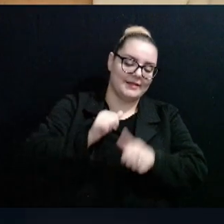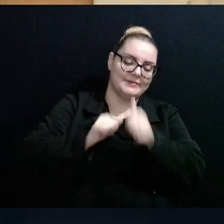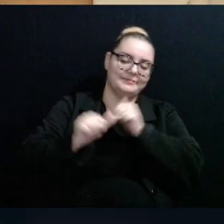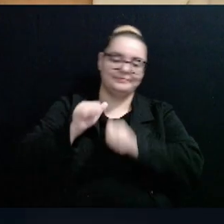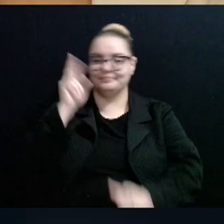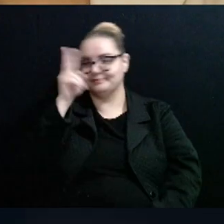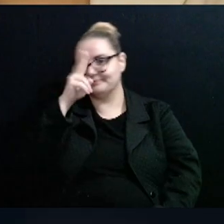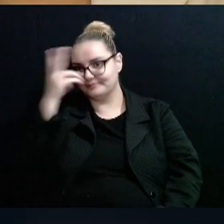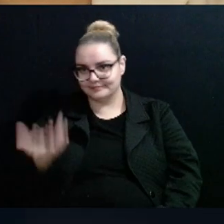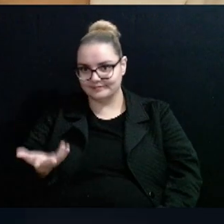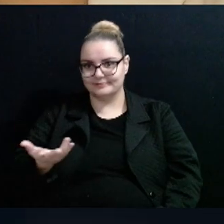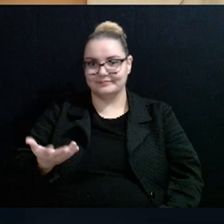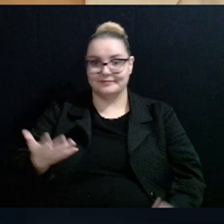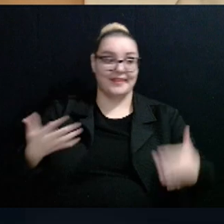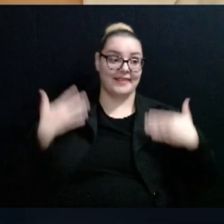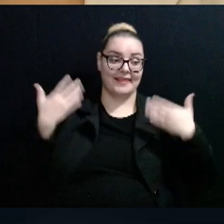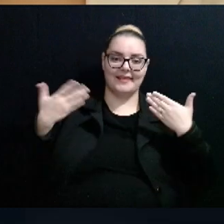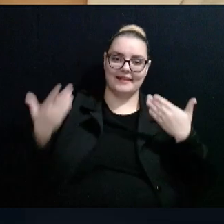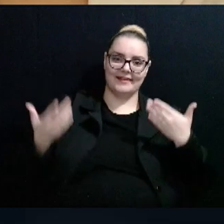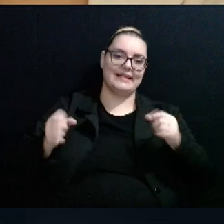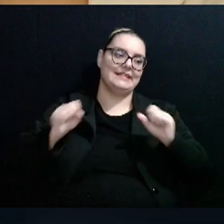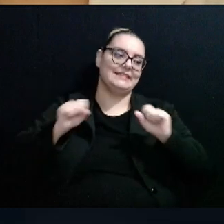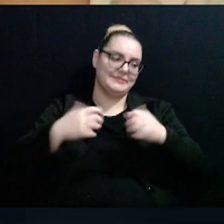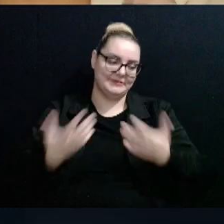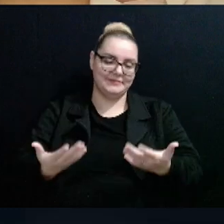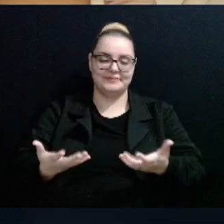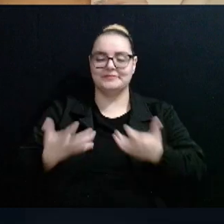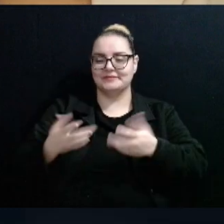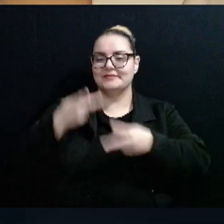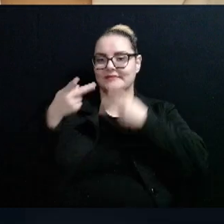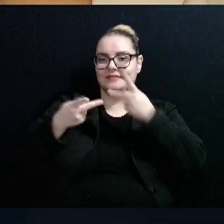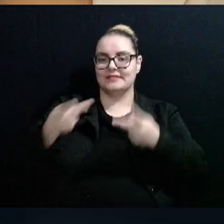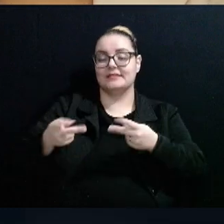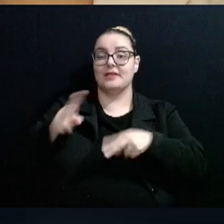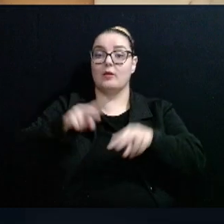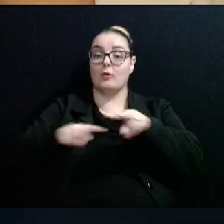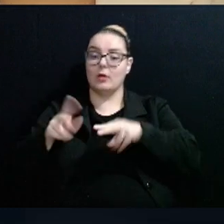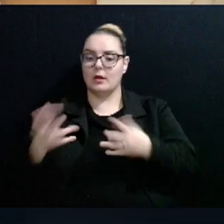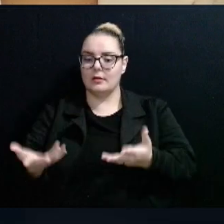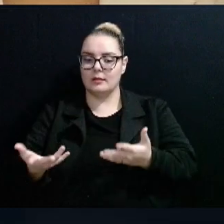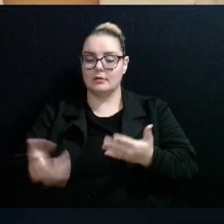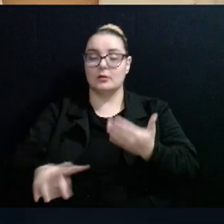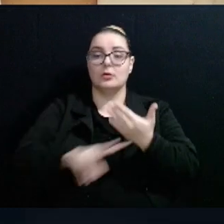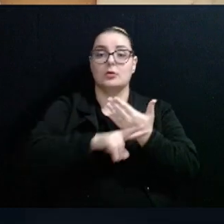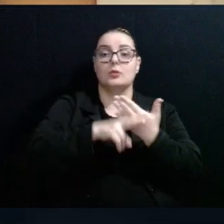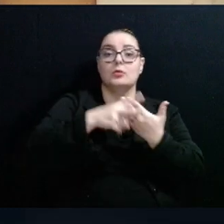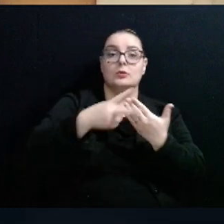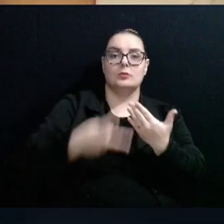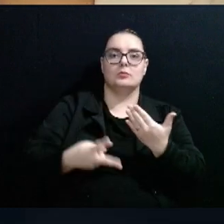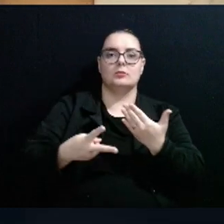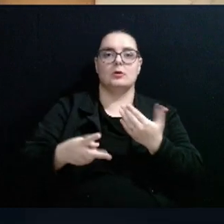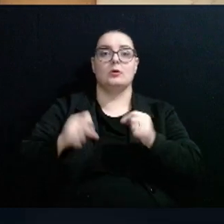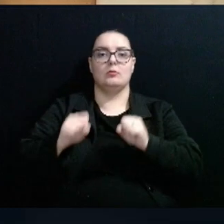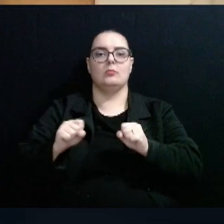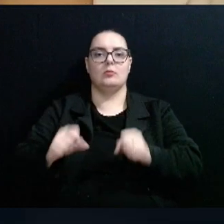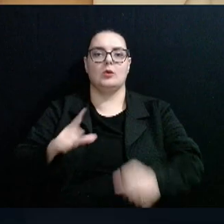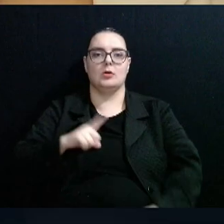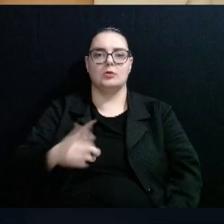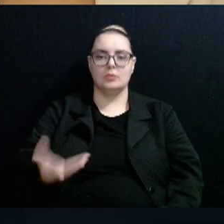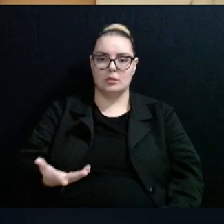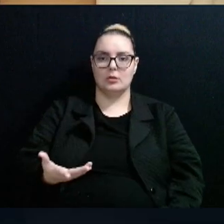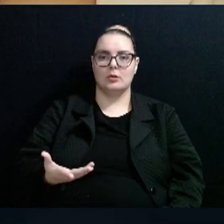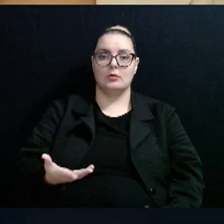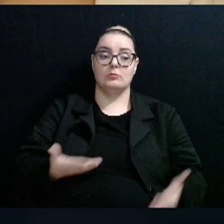e alegria. Então, eu gostaria que você trouxesse a sua visão sobre o impacto que isso pode trazer para o jovem,